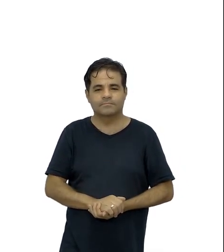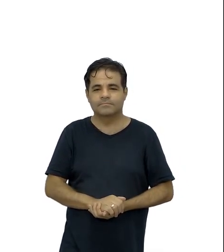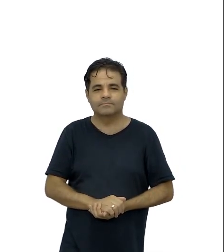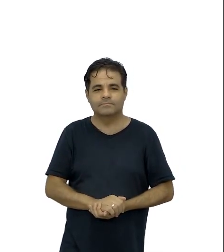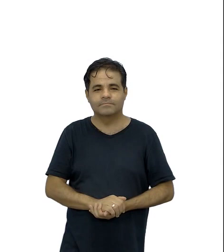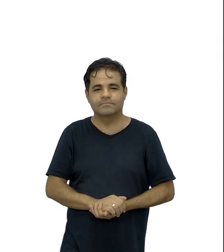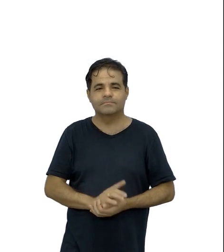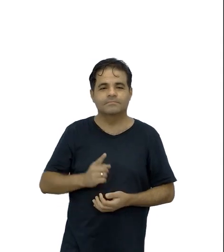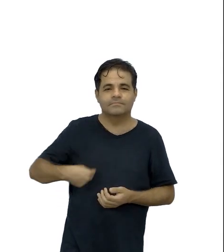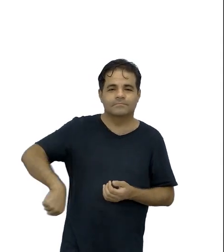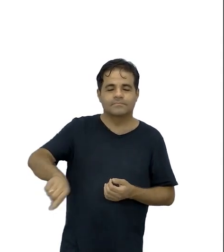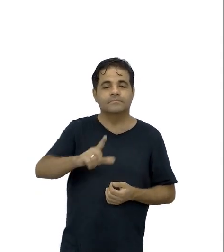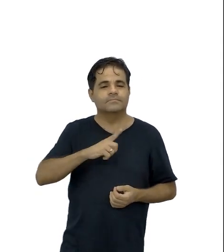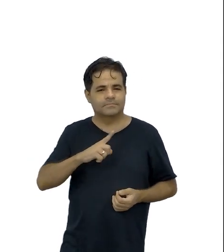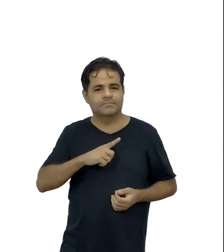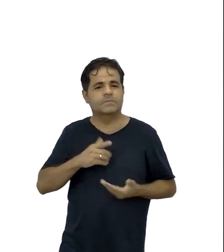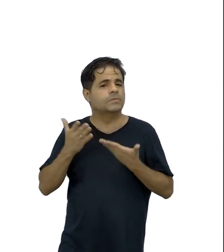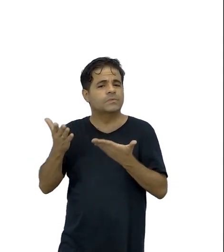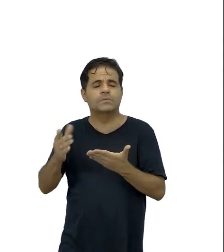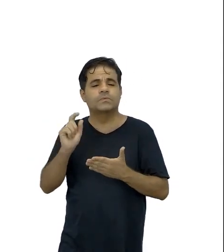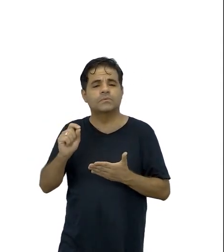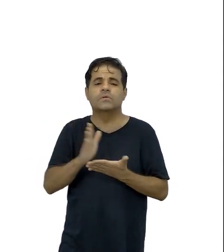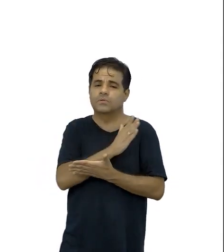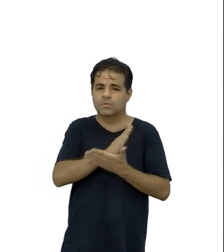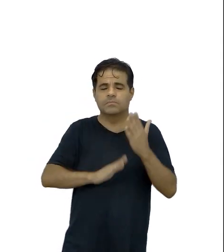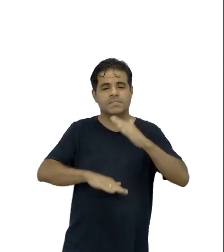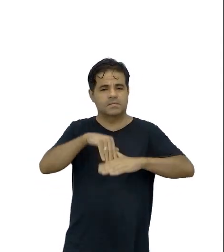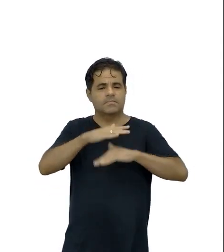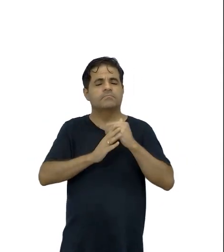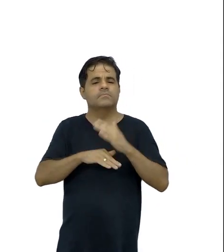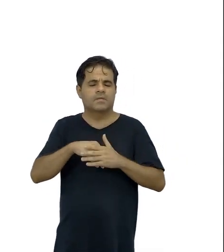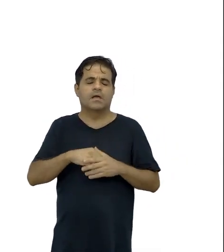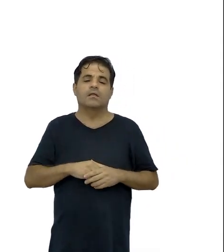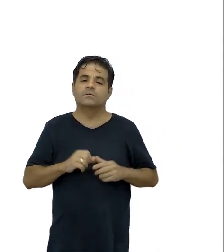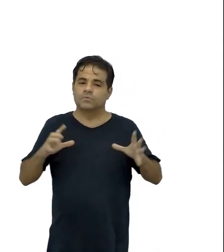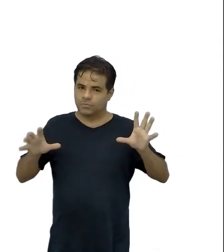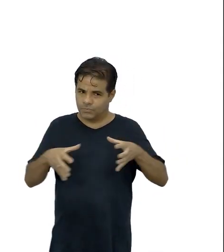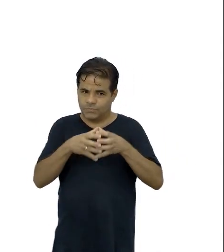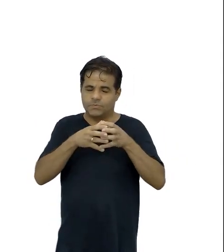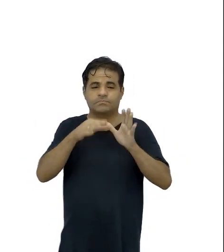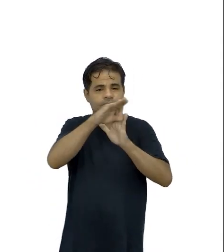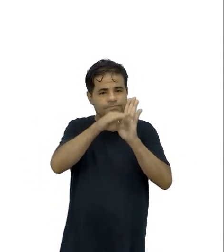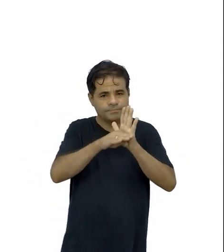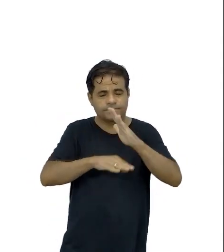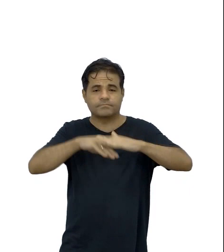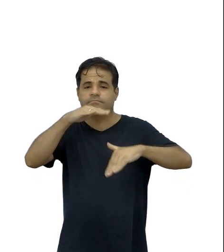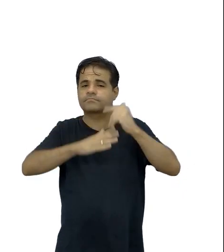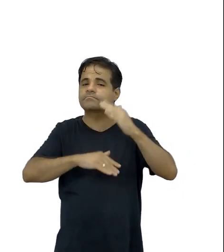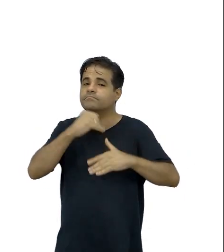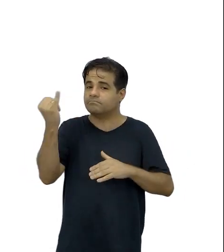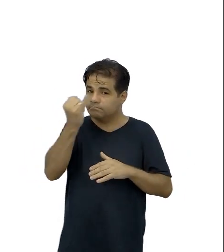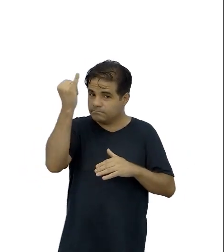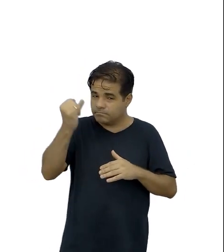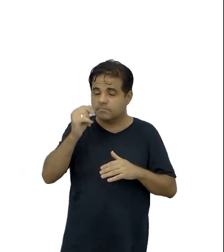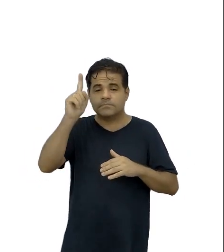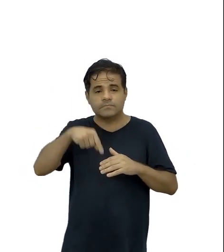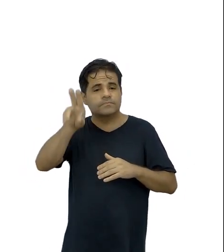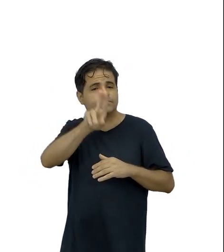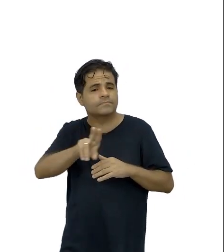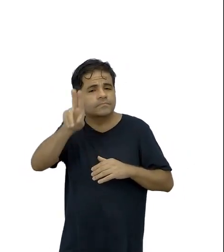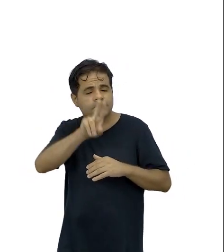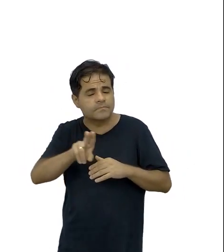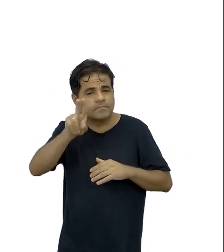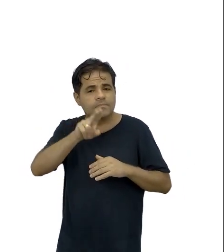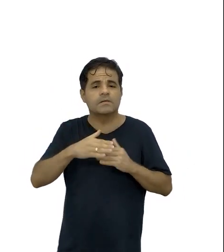Bom, e aí nós temos aqui algumas das habilidades, nesse conjunto de habilidades essenciais que são